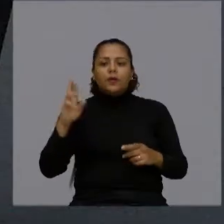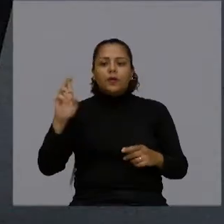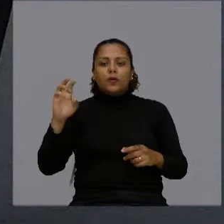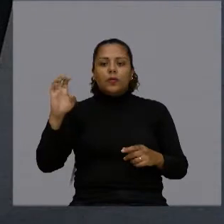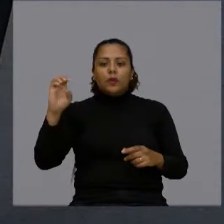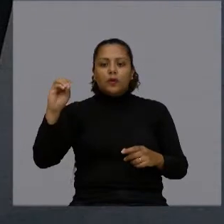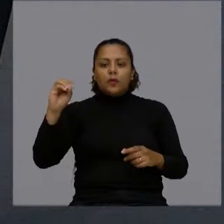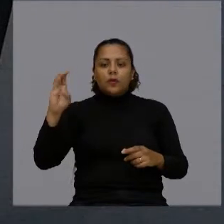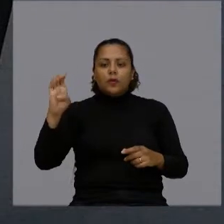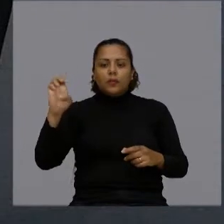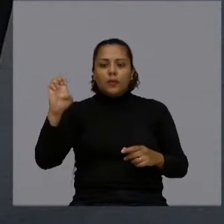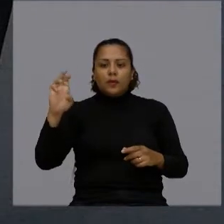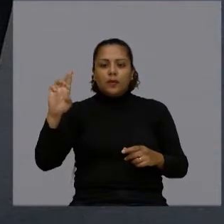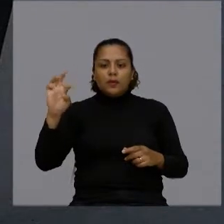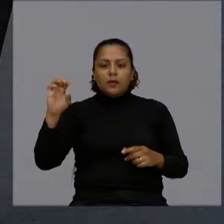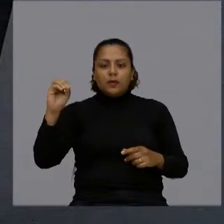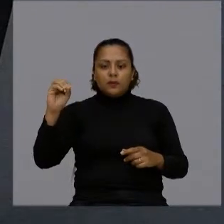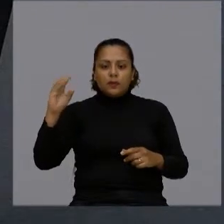Chagas.